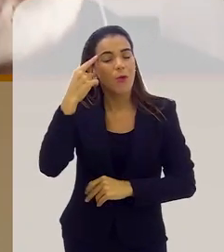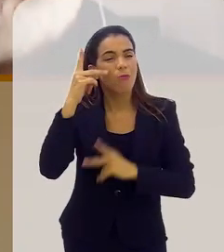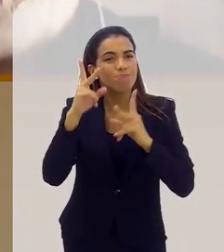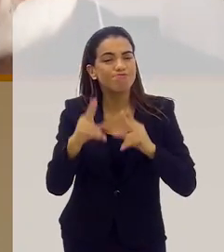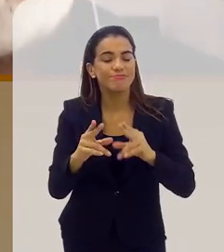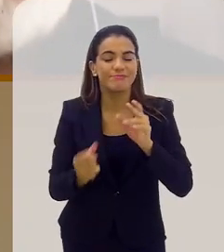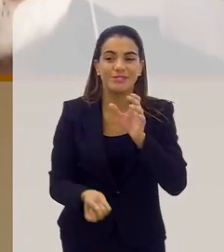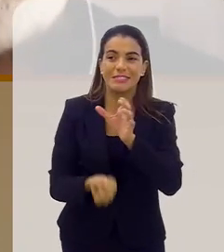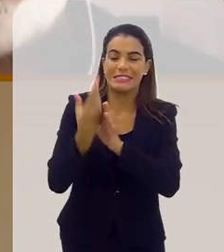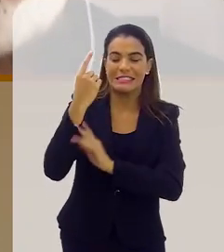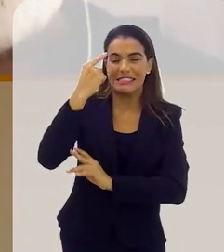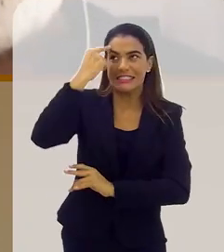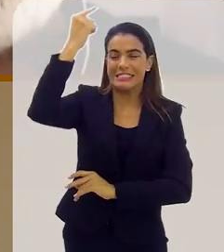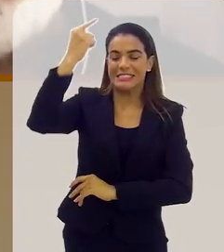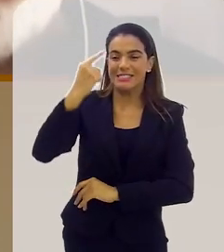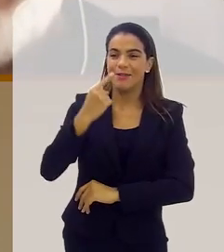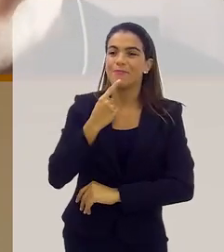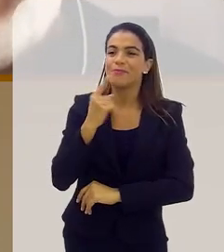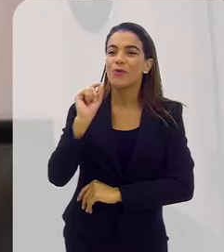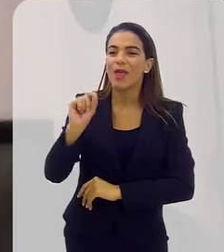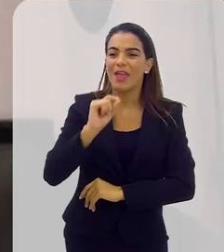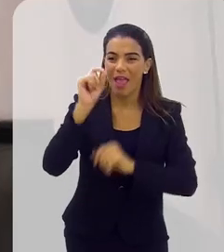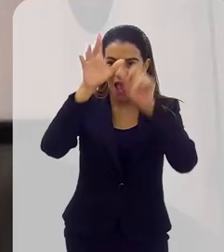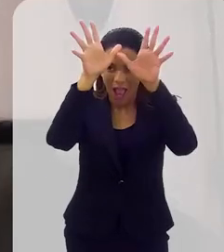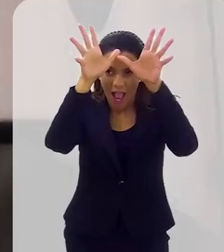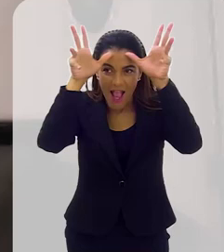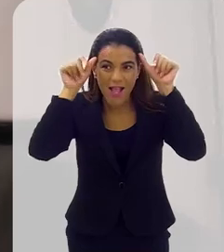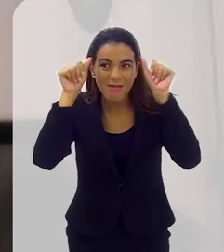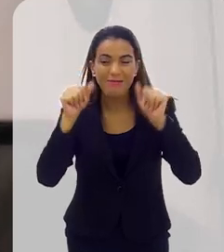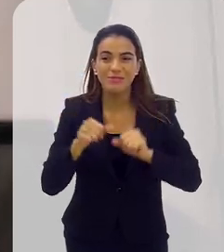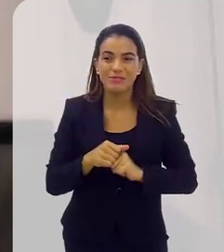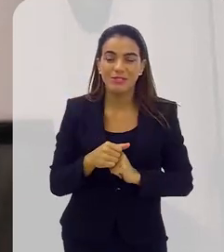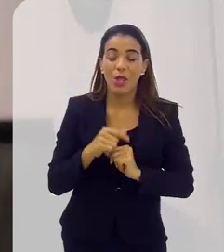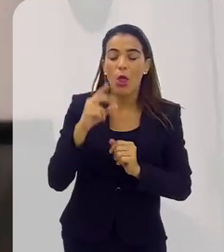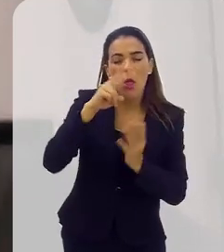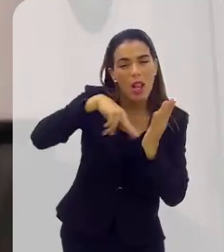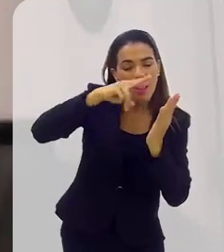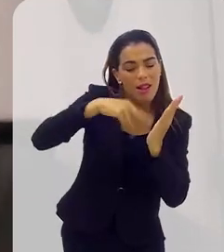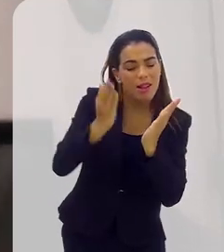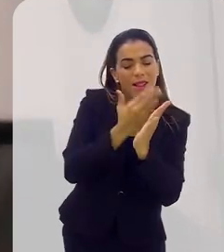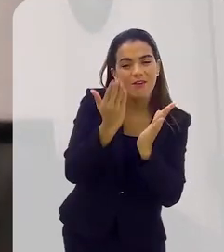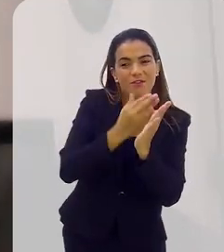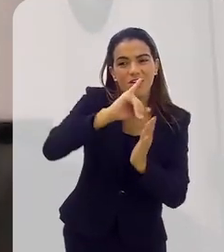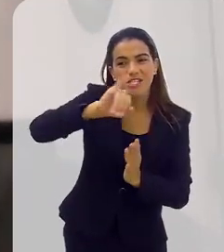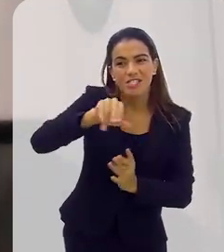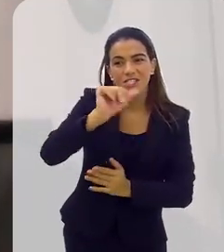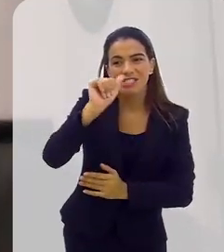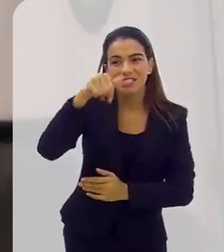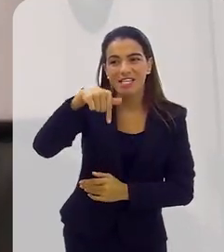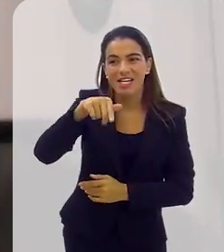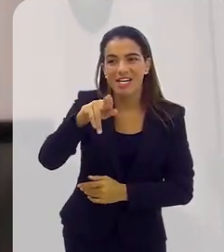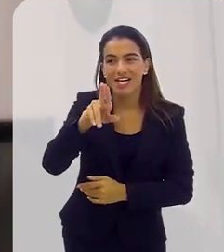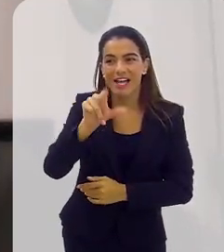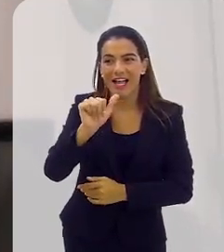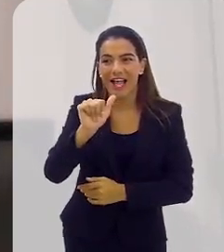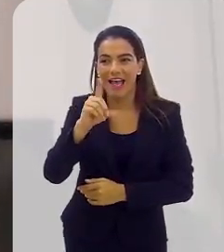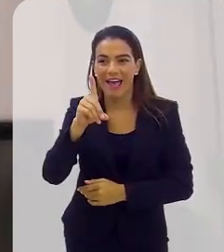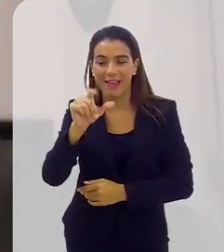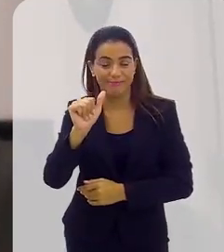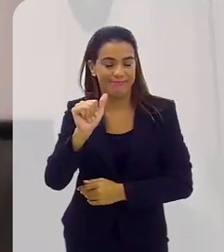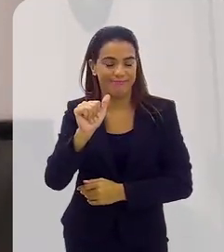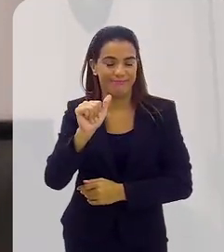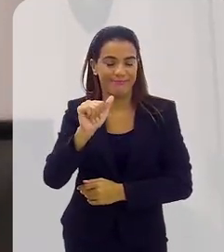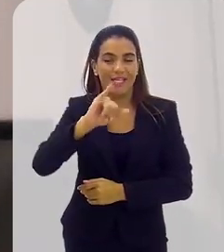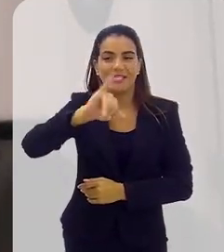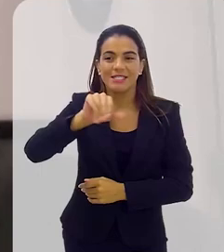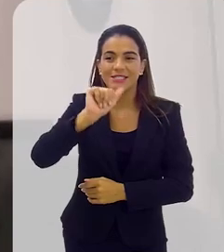me veio a invenção da Amazônia, quando eu li um livro de Júlio Verne, né, que era A Jangada, e entendi que o Júlio Verne imaginou uma Amazônia. E a